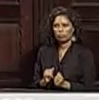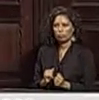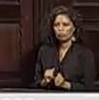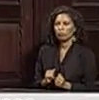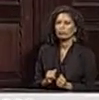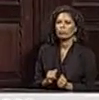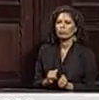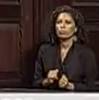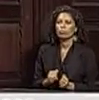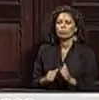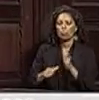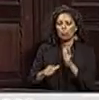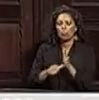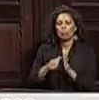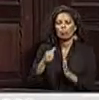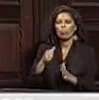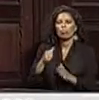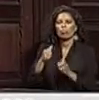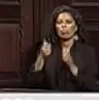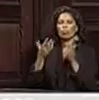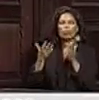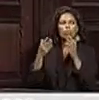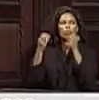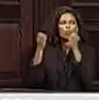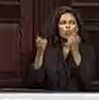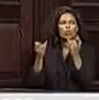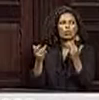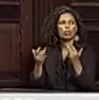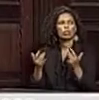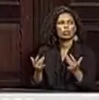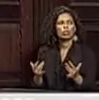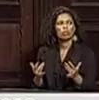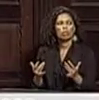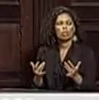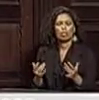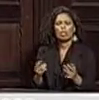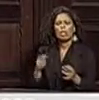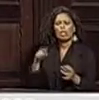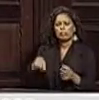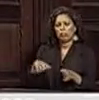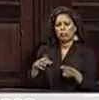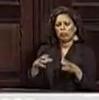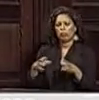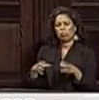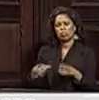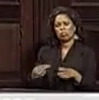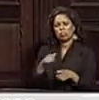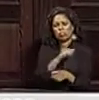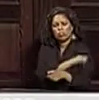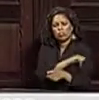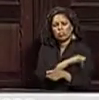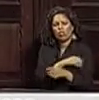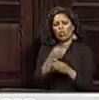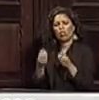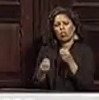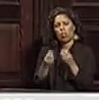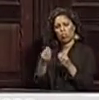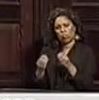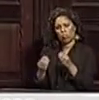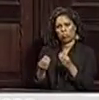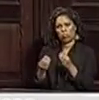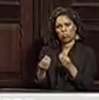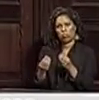cabe, em primeiro lugar, levantar algumas questões sobre o que está acontecendo no estado do Rio de Janeiro. O nosso estado ele tem cada vez